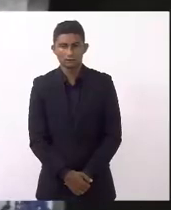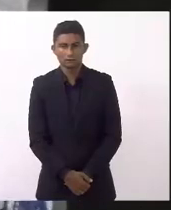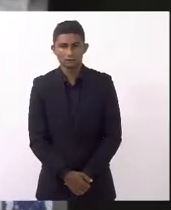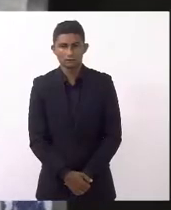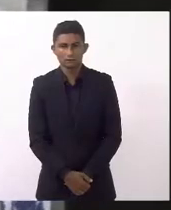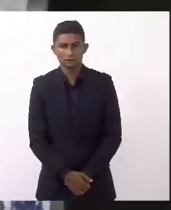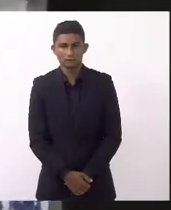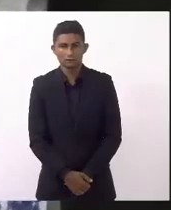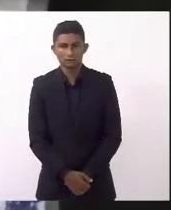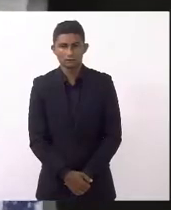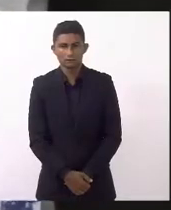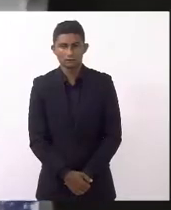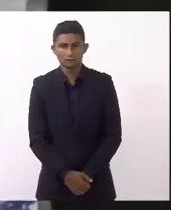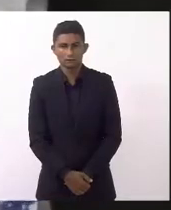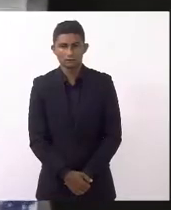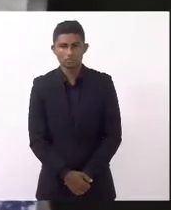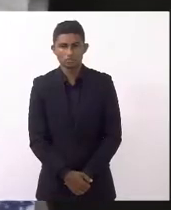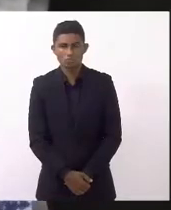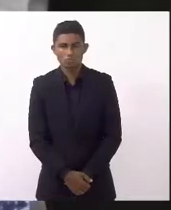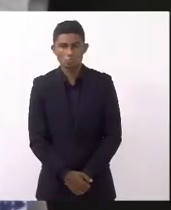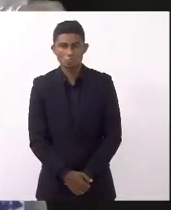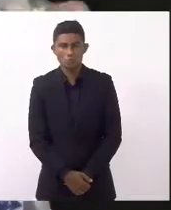E aí